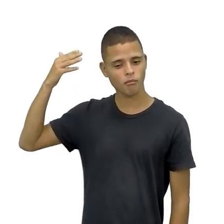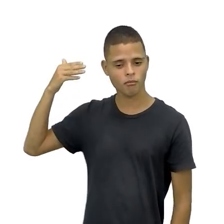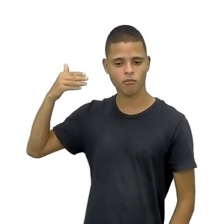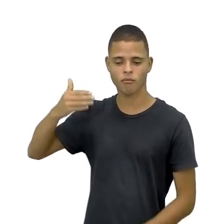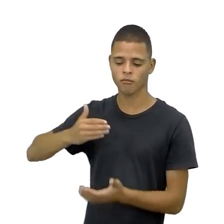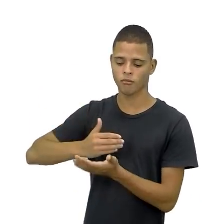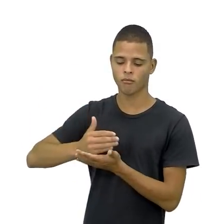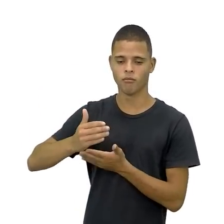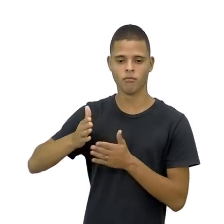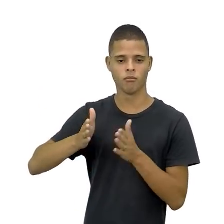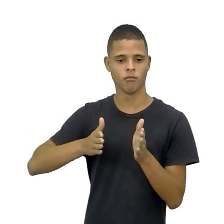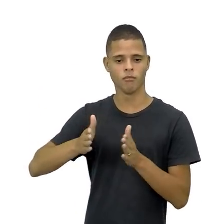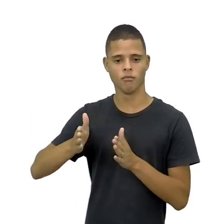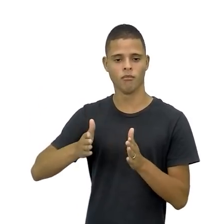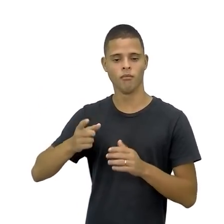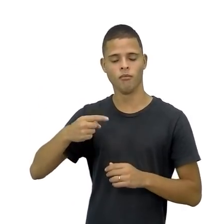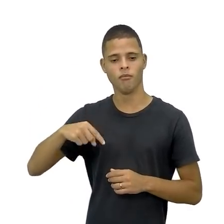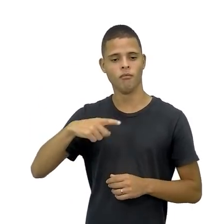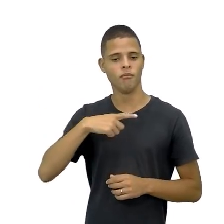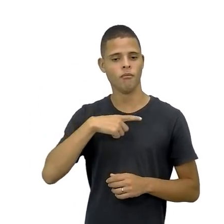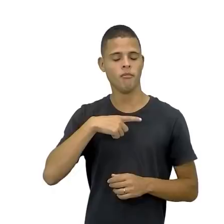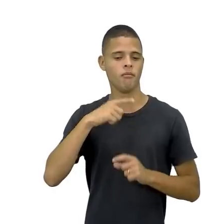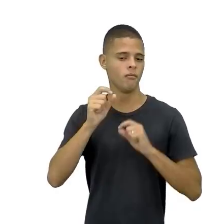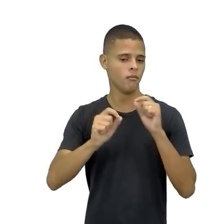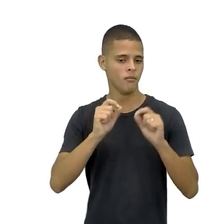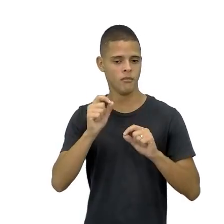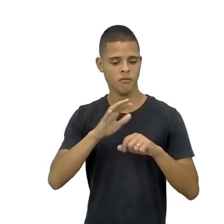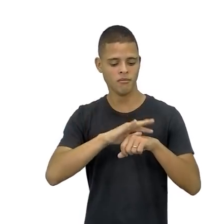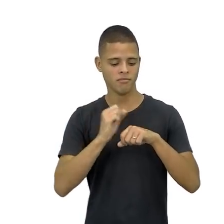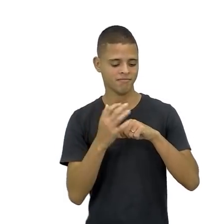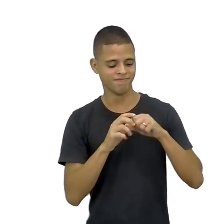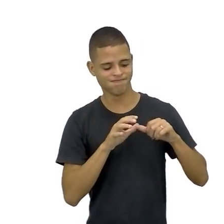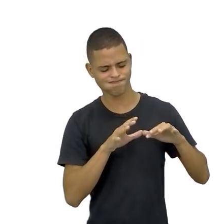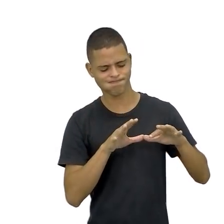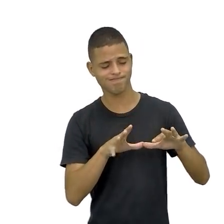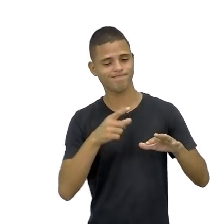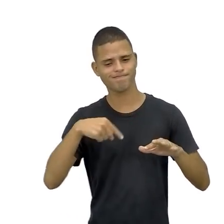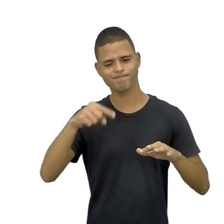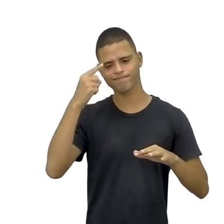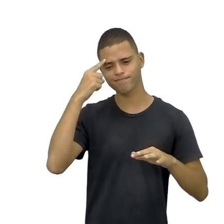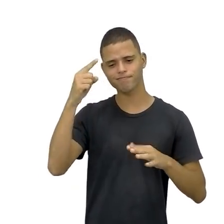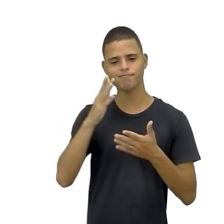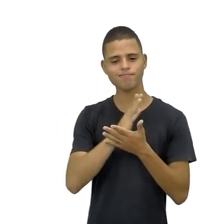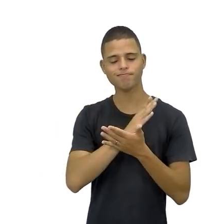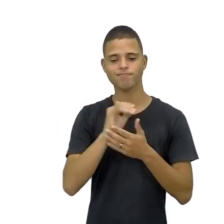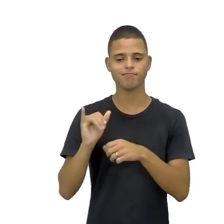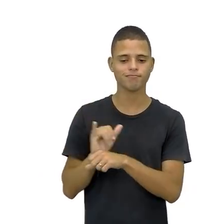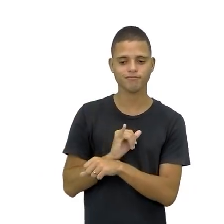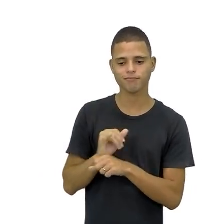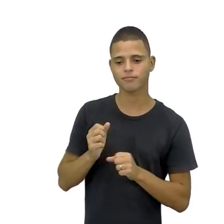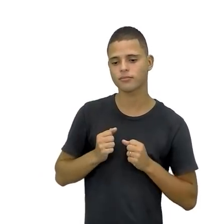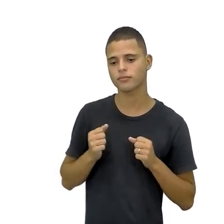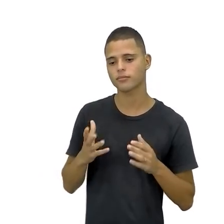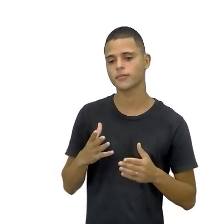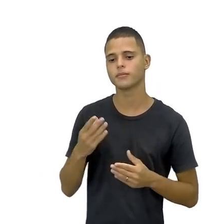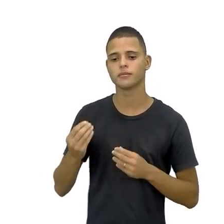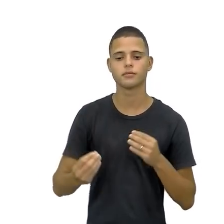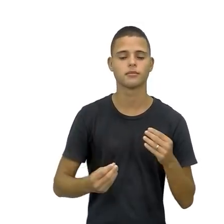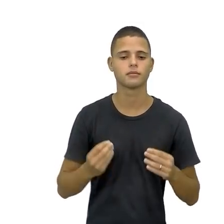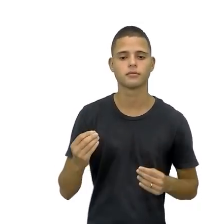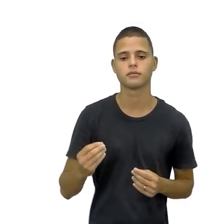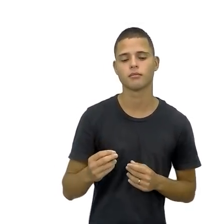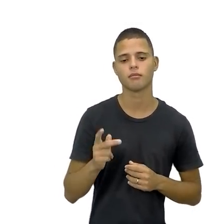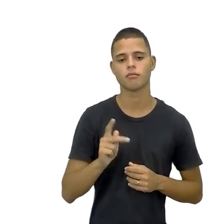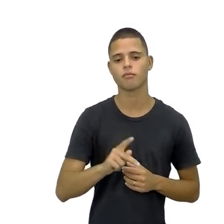pandemia, nós tivemos que pensar em metodologias ativas, né? O quanto nós buscamos e o quanto o professor teve